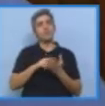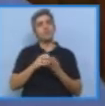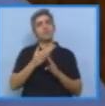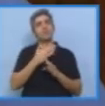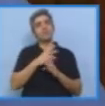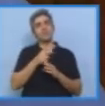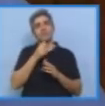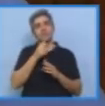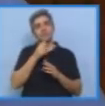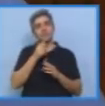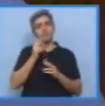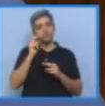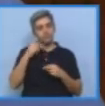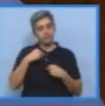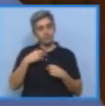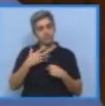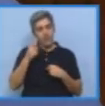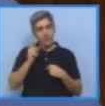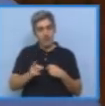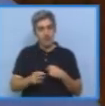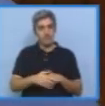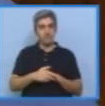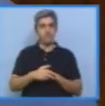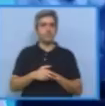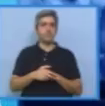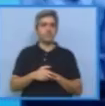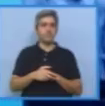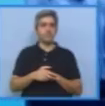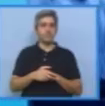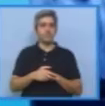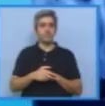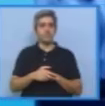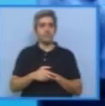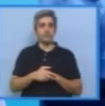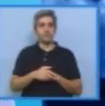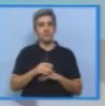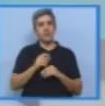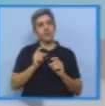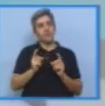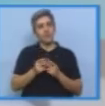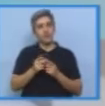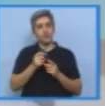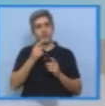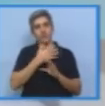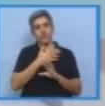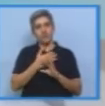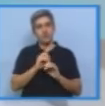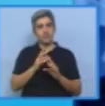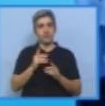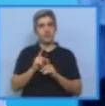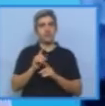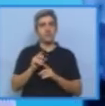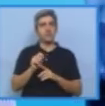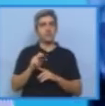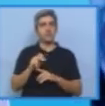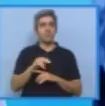está a decisão? Bom, eu quero acreditar... De forma breve, porque enfim, acredito que a história claro seja longa. Sim, claro que sim. Tal como Jeremias, quero